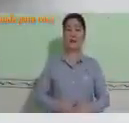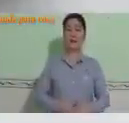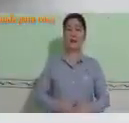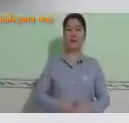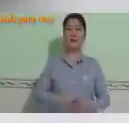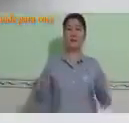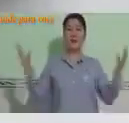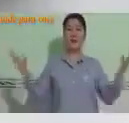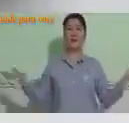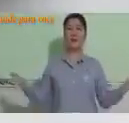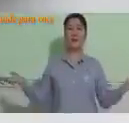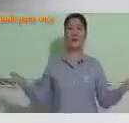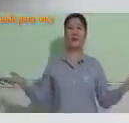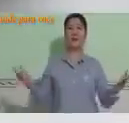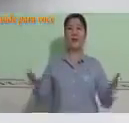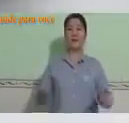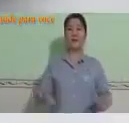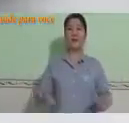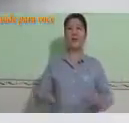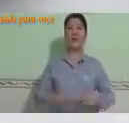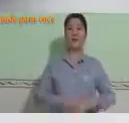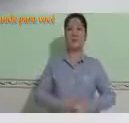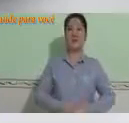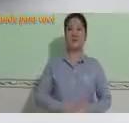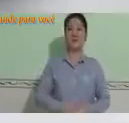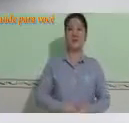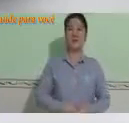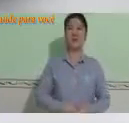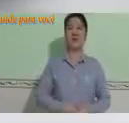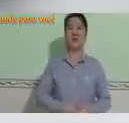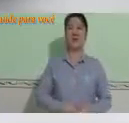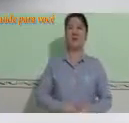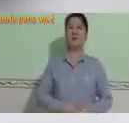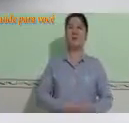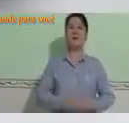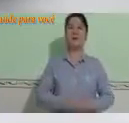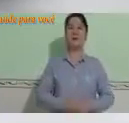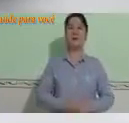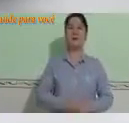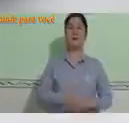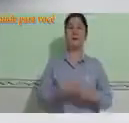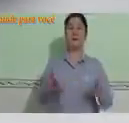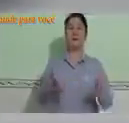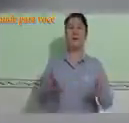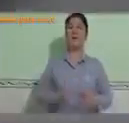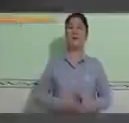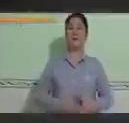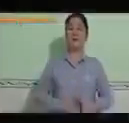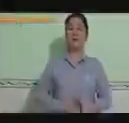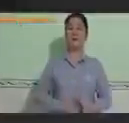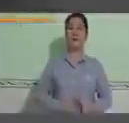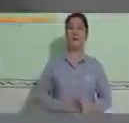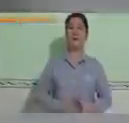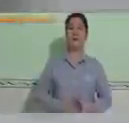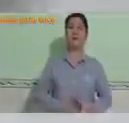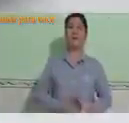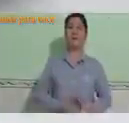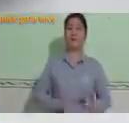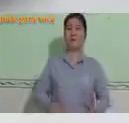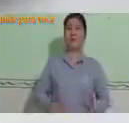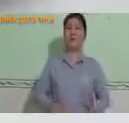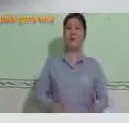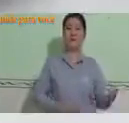Além disso, se a paralisia impedir o fechamento de um dos olhos, é preciso passar uma pomada diretamente no